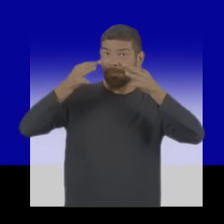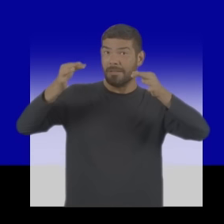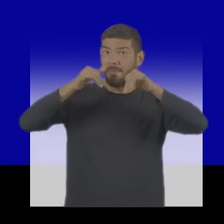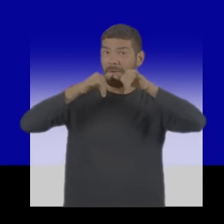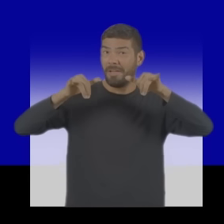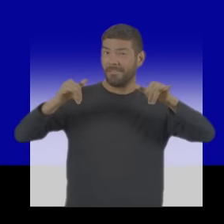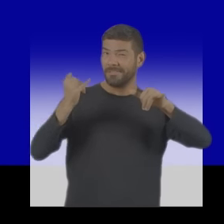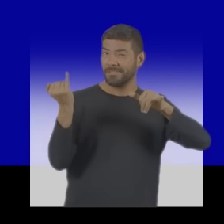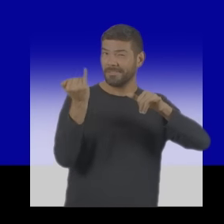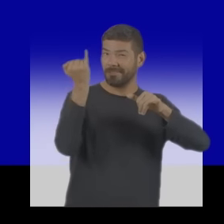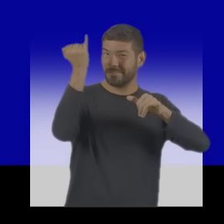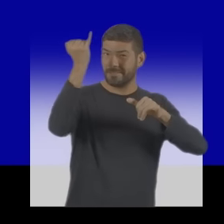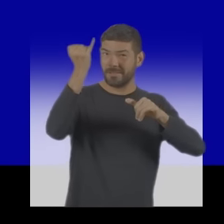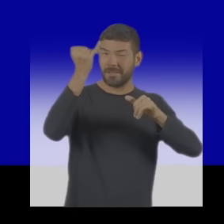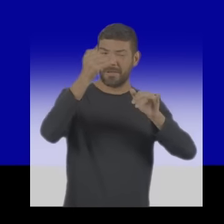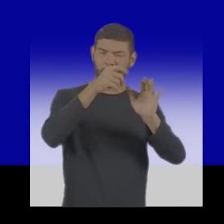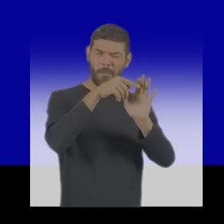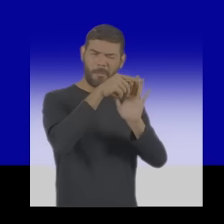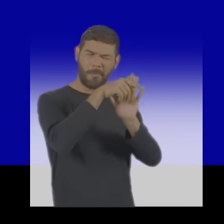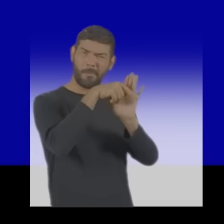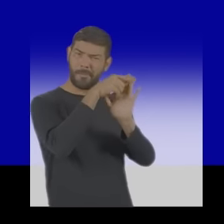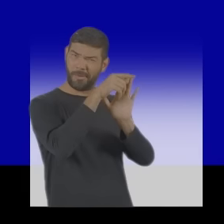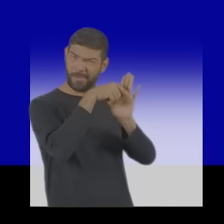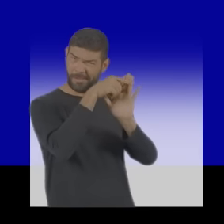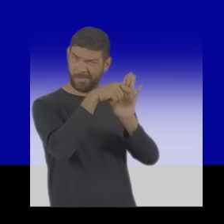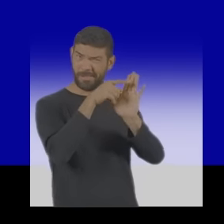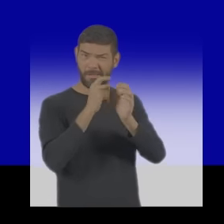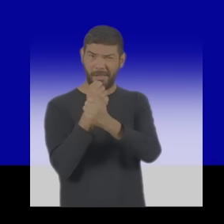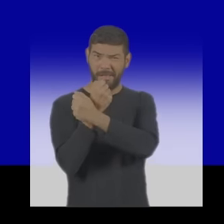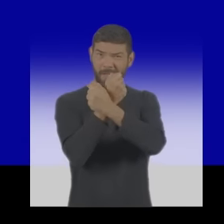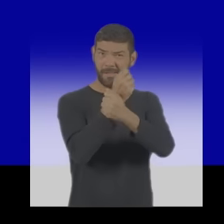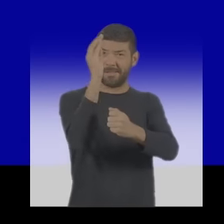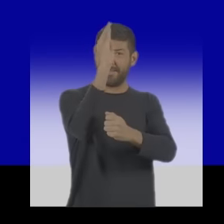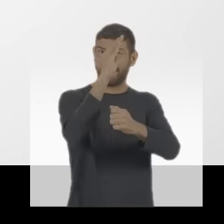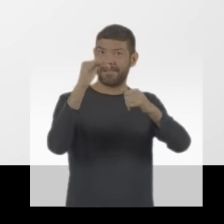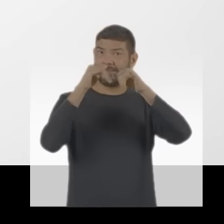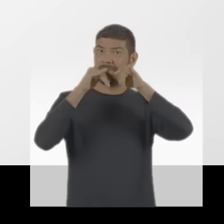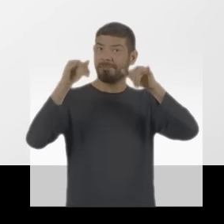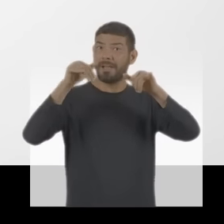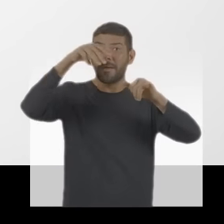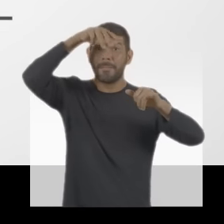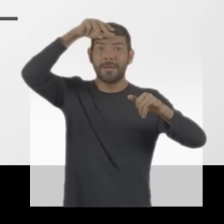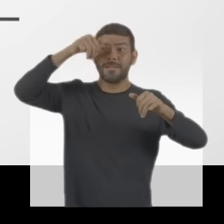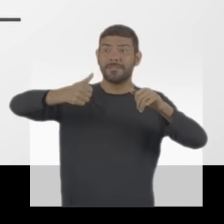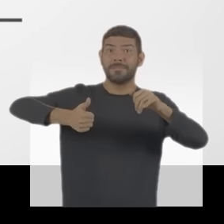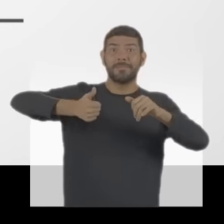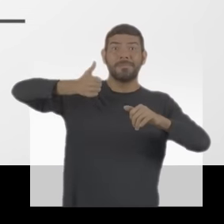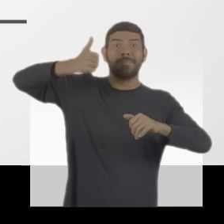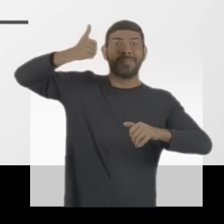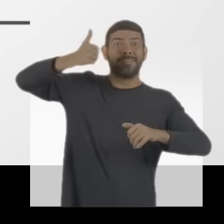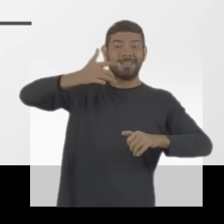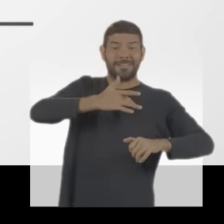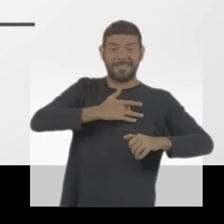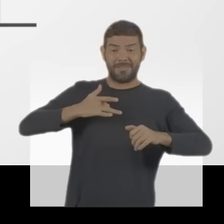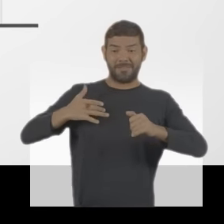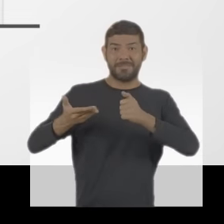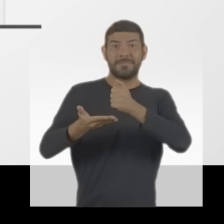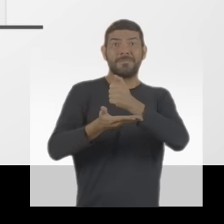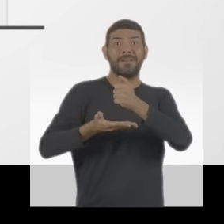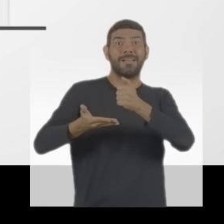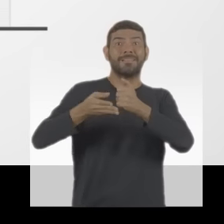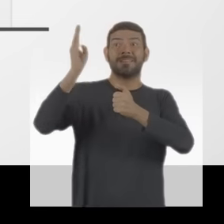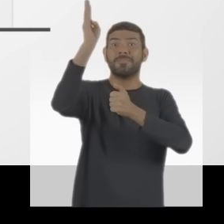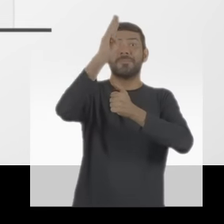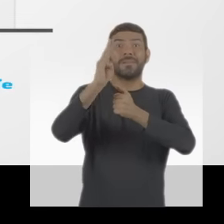Atenção para esse comunicado importante. O programa Previne Brasil informa. Manaus é primeiro lugar em saúde básica